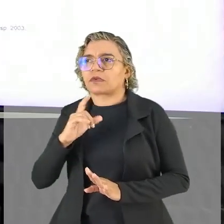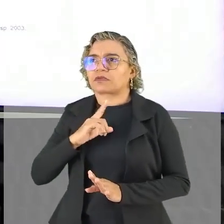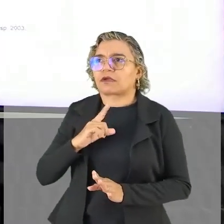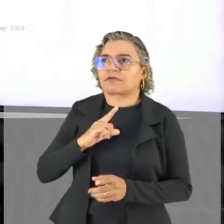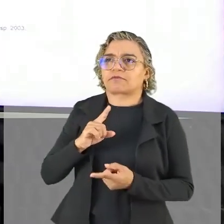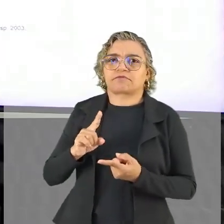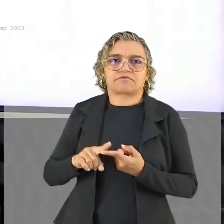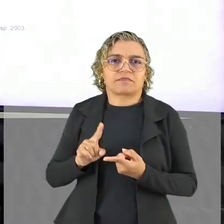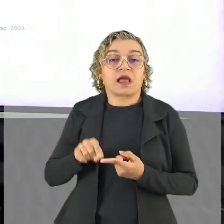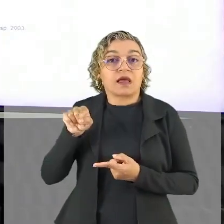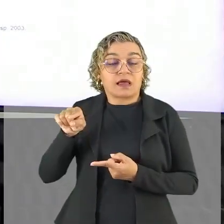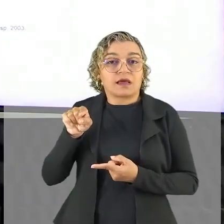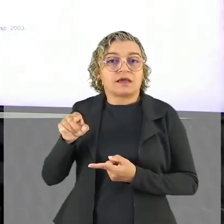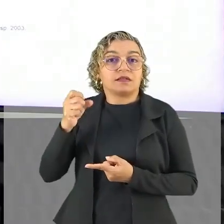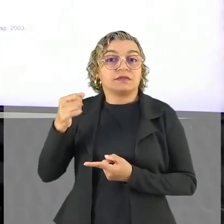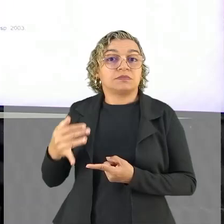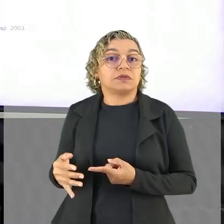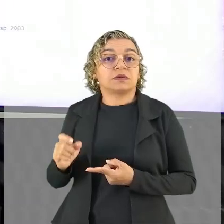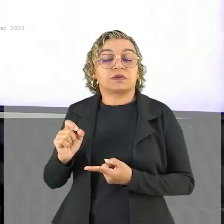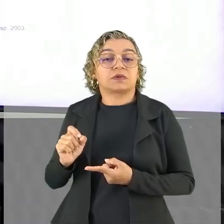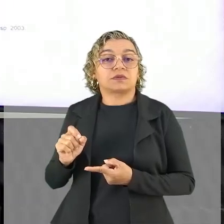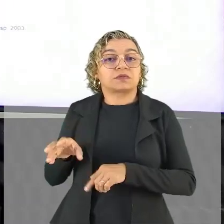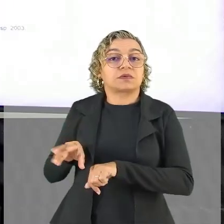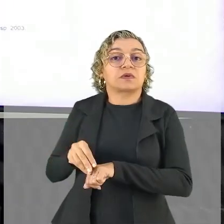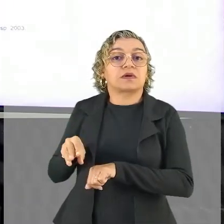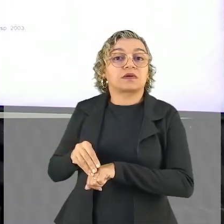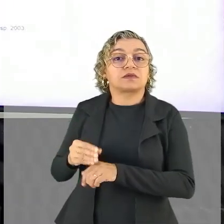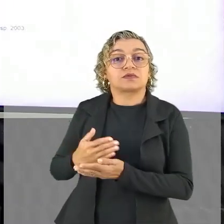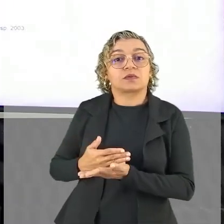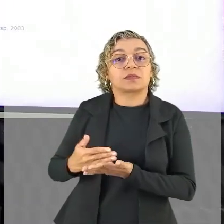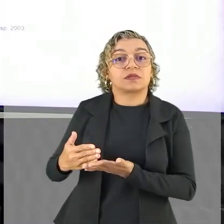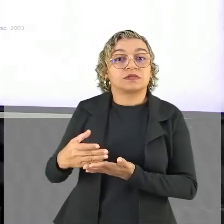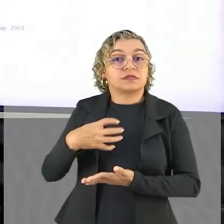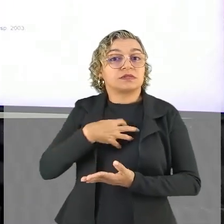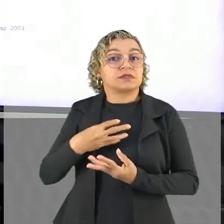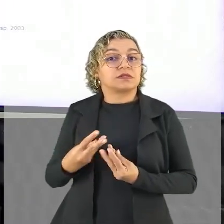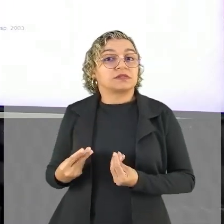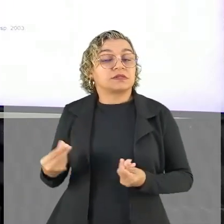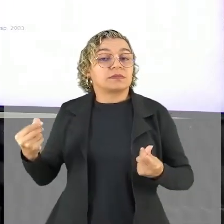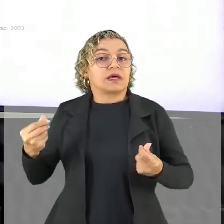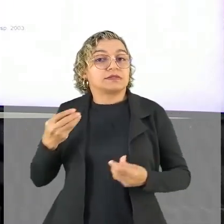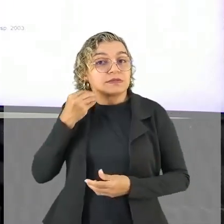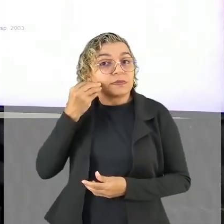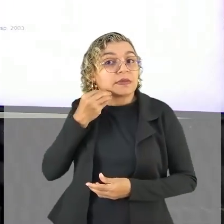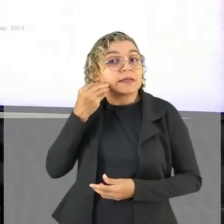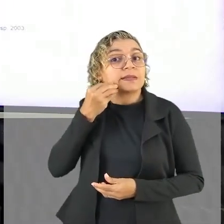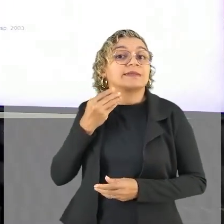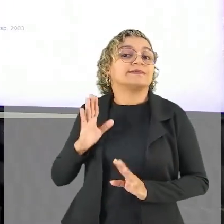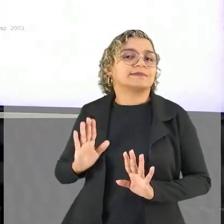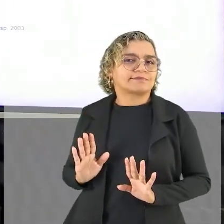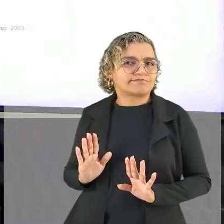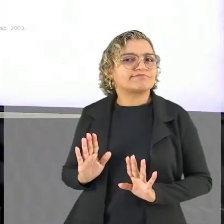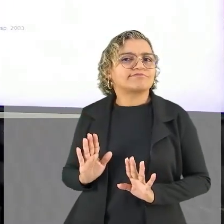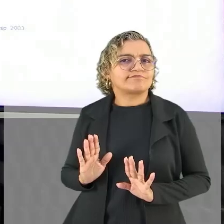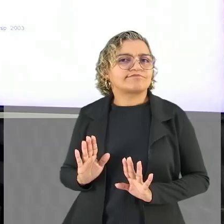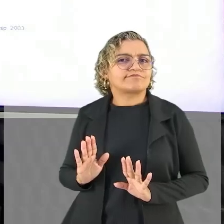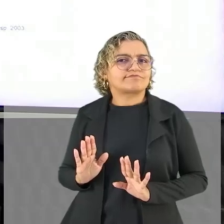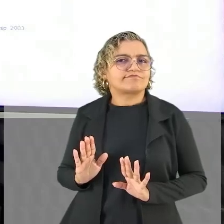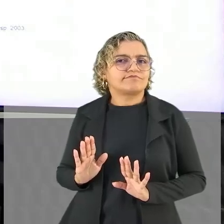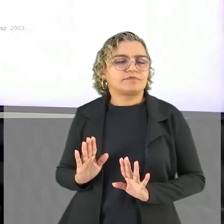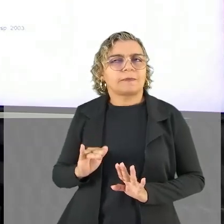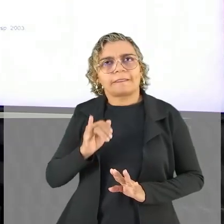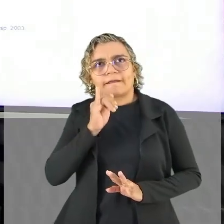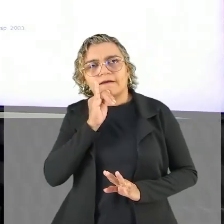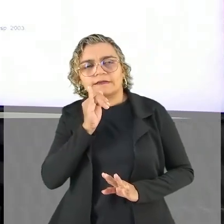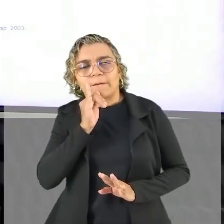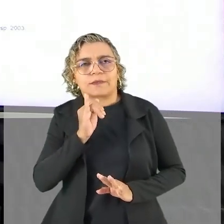seja, ele diz que o conhecimento ele começa na sensibilidade, na experiência, beleza? Por